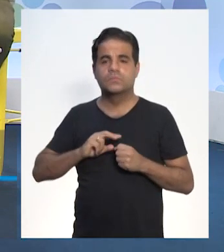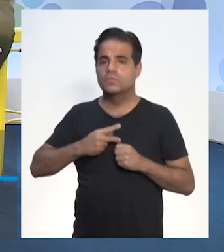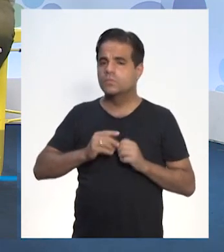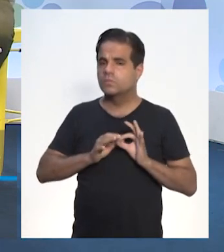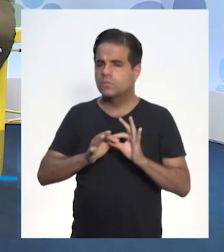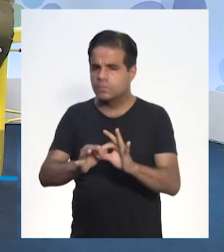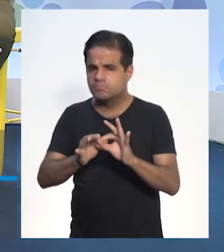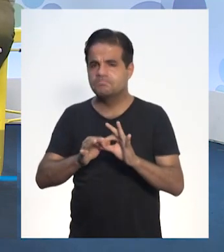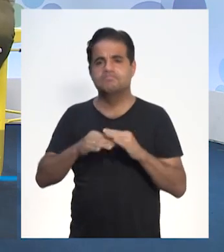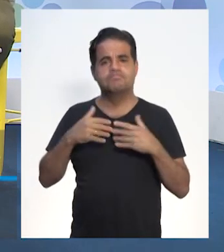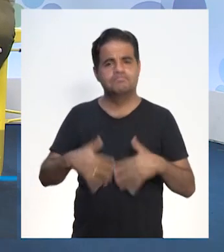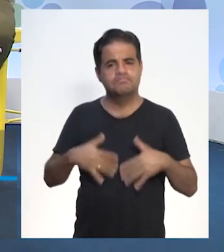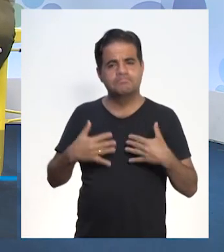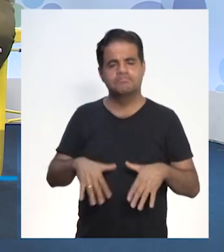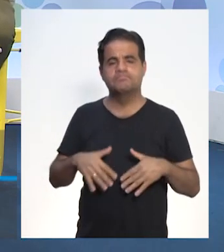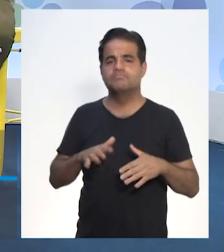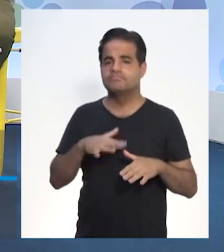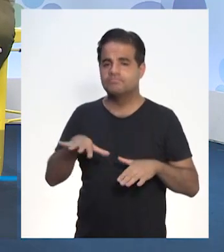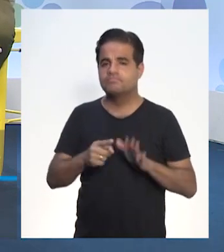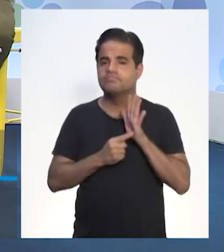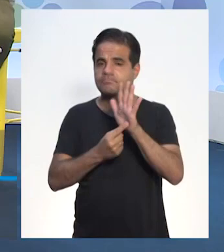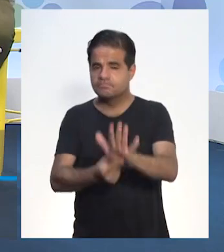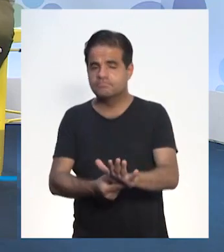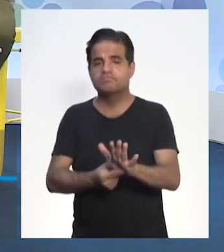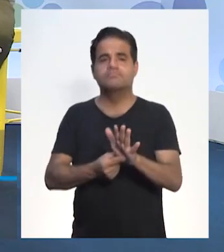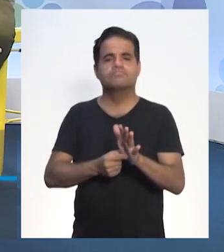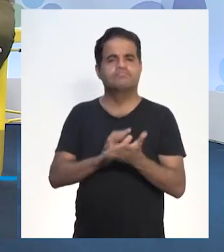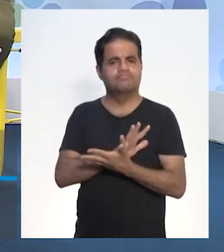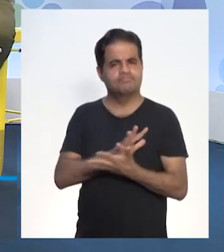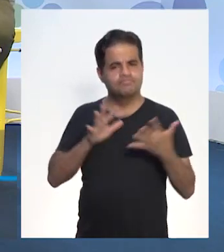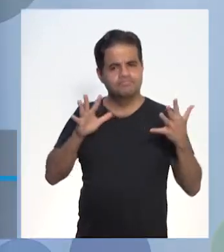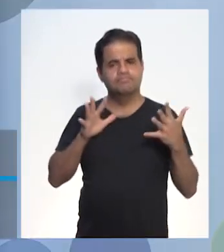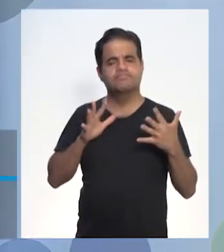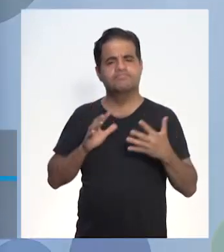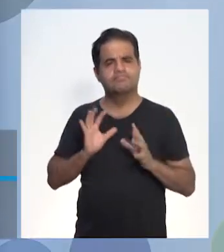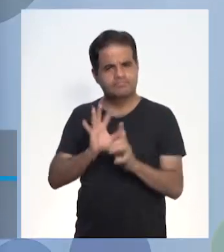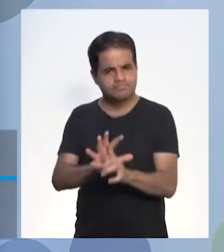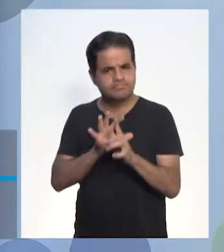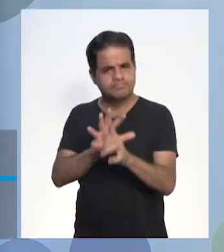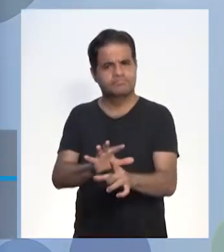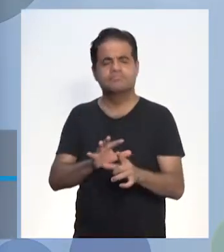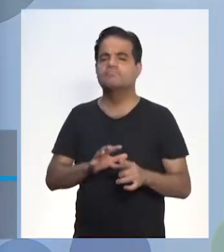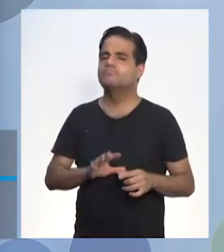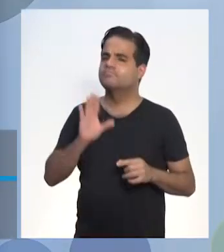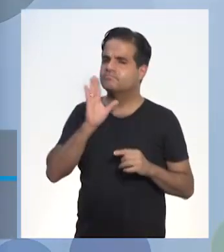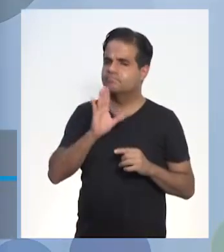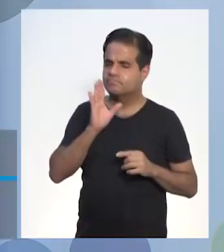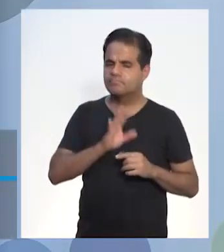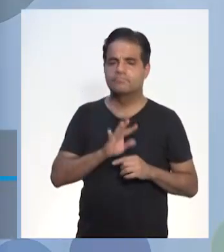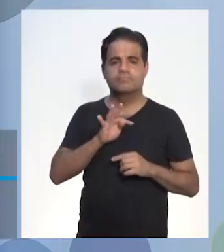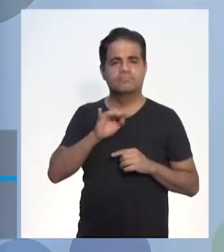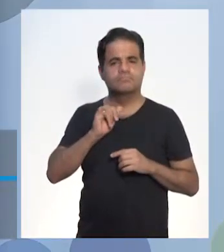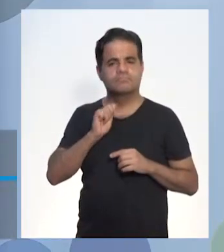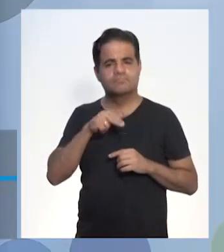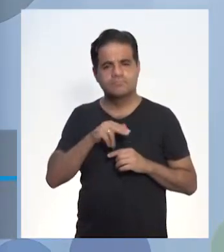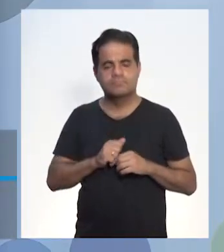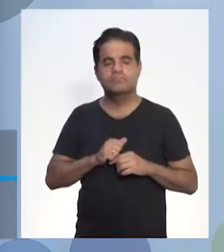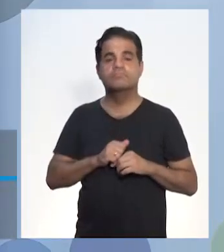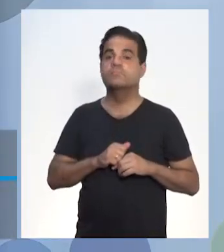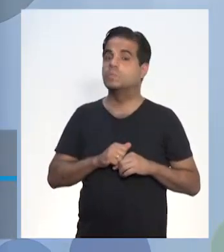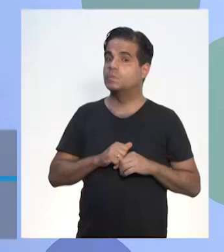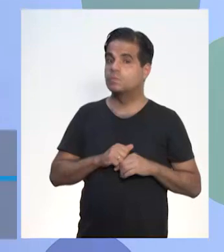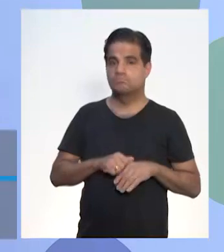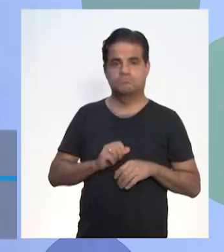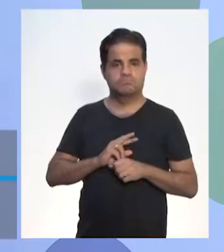Né? E o vídeo mostrou sobre essas grandezas aí que estão influenciando, né? Isso, a Tainé também participou aqui, Escola Bernadette.